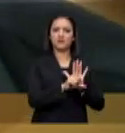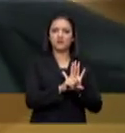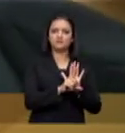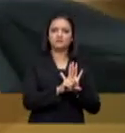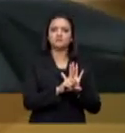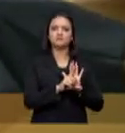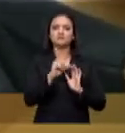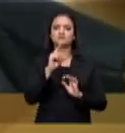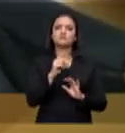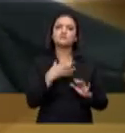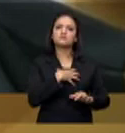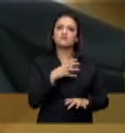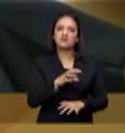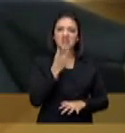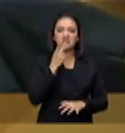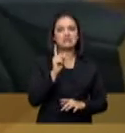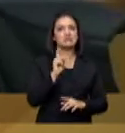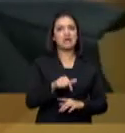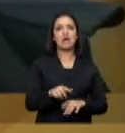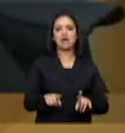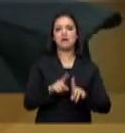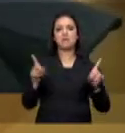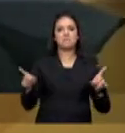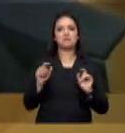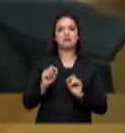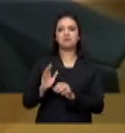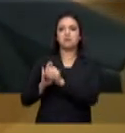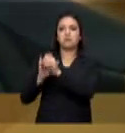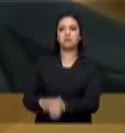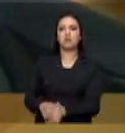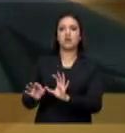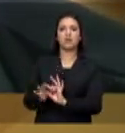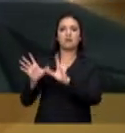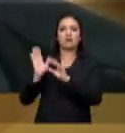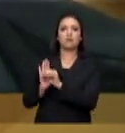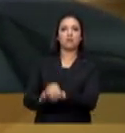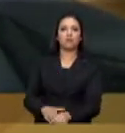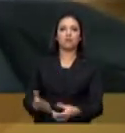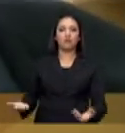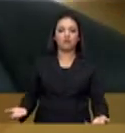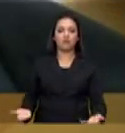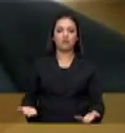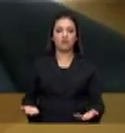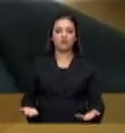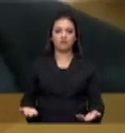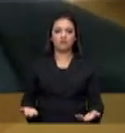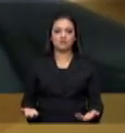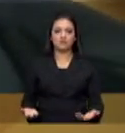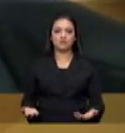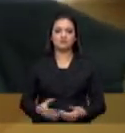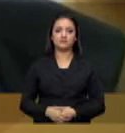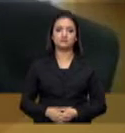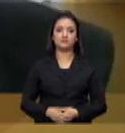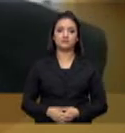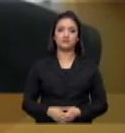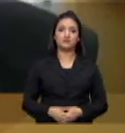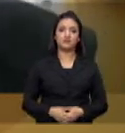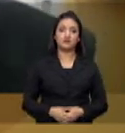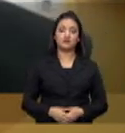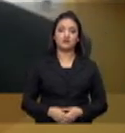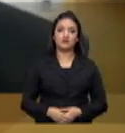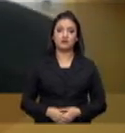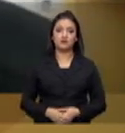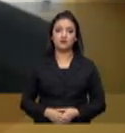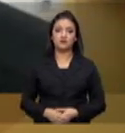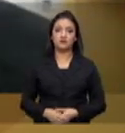atropelou as liberdades por uma questão constitucional formal, descurando